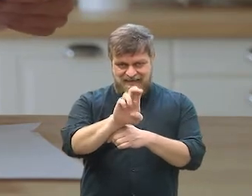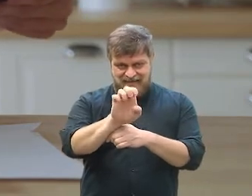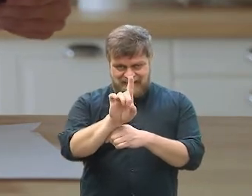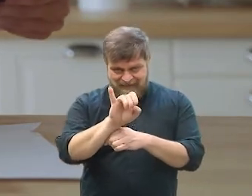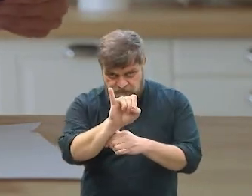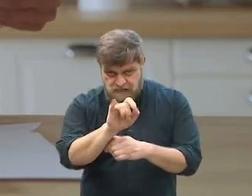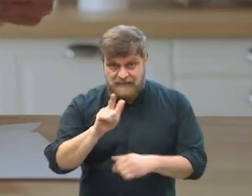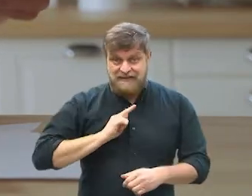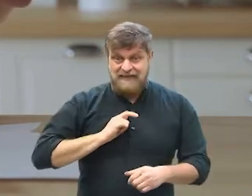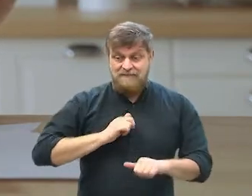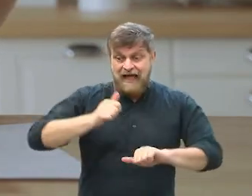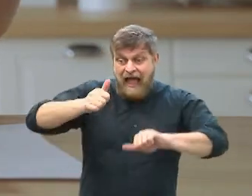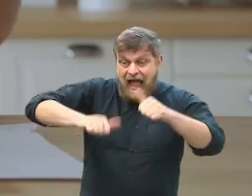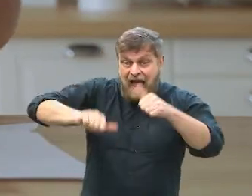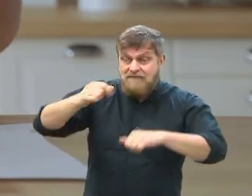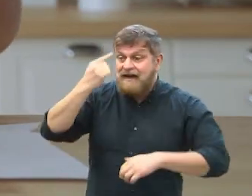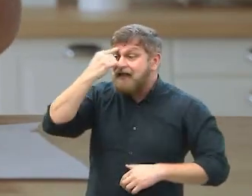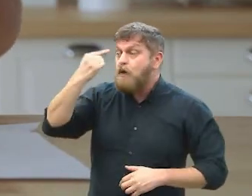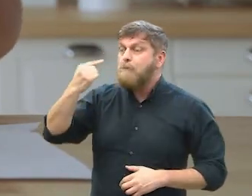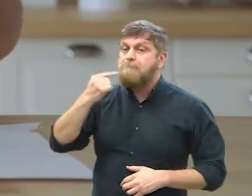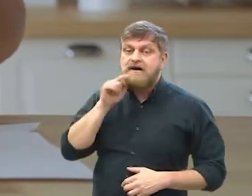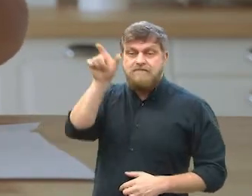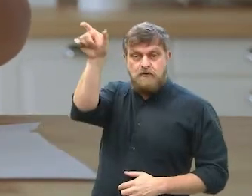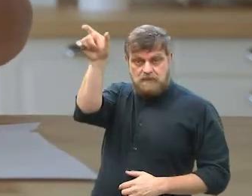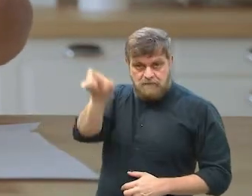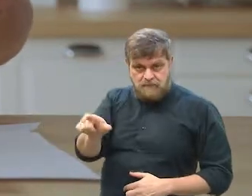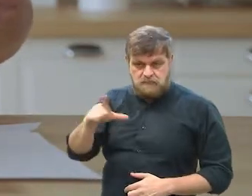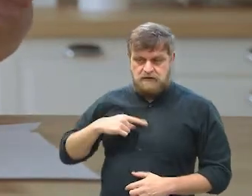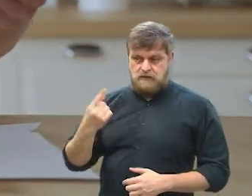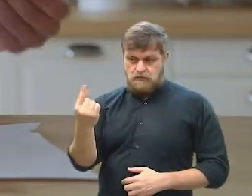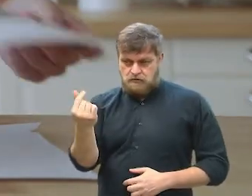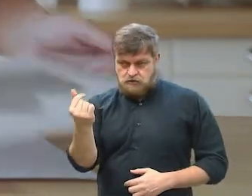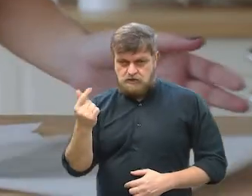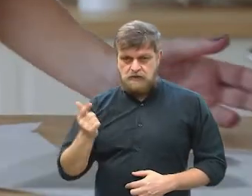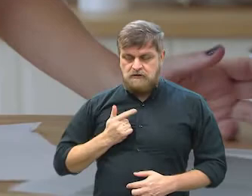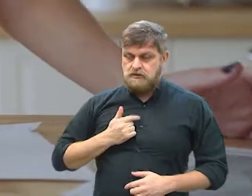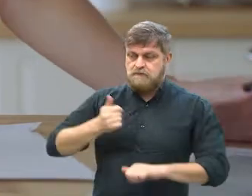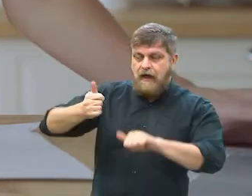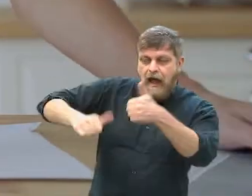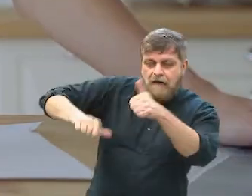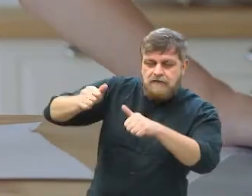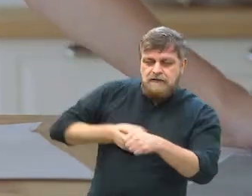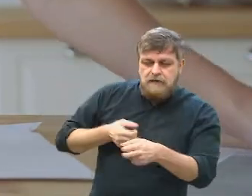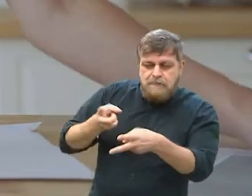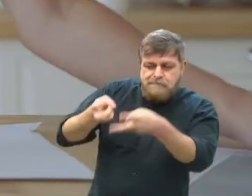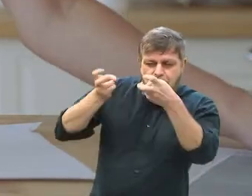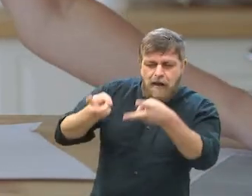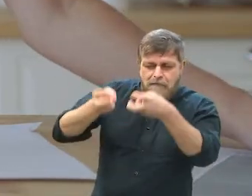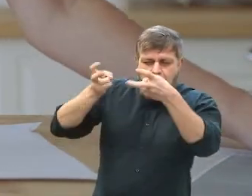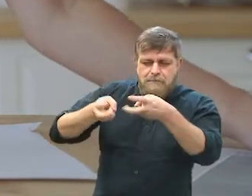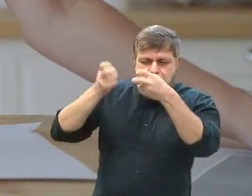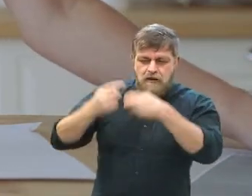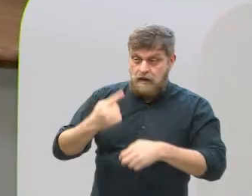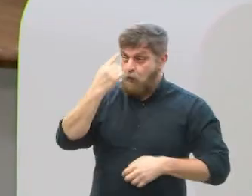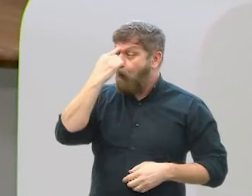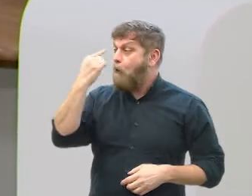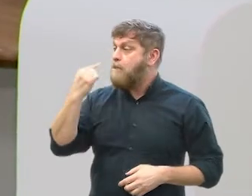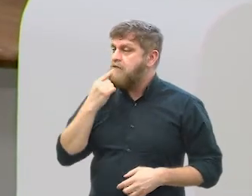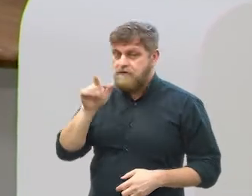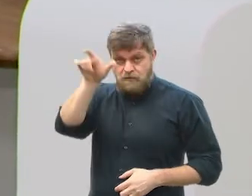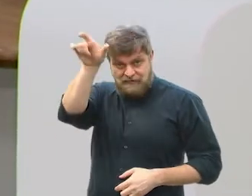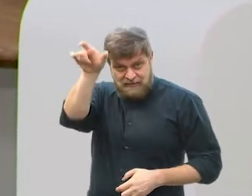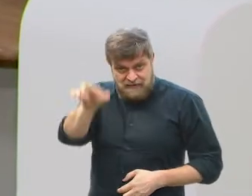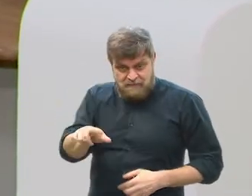API, que é a análise de perfil do investidor. Dentro desse caso, a gente vai identificar se o perfil do associado ou